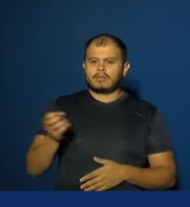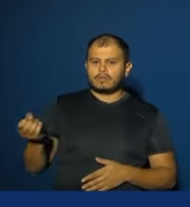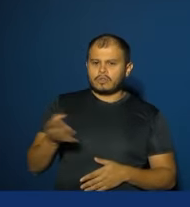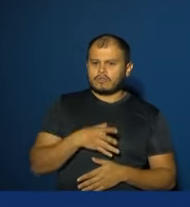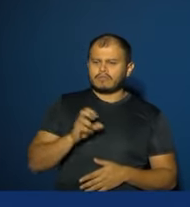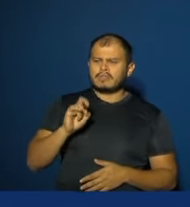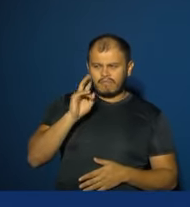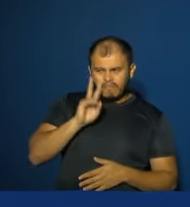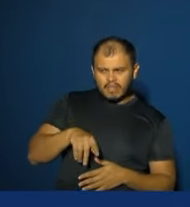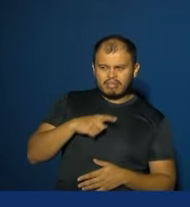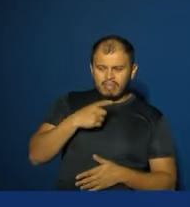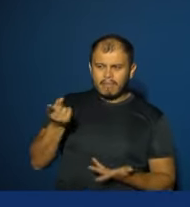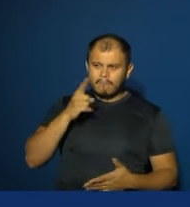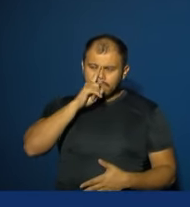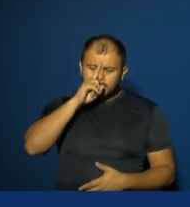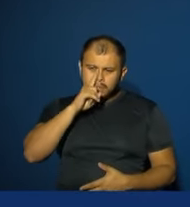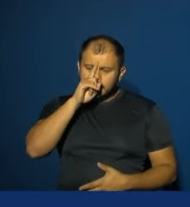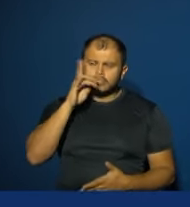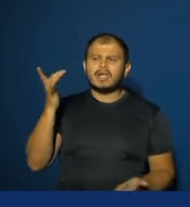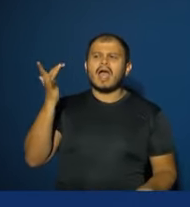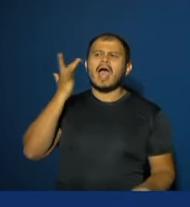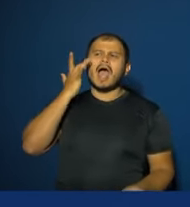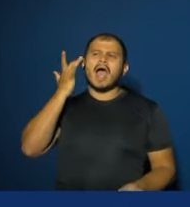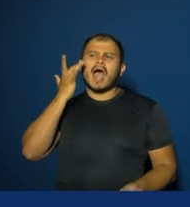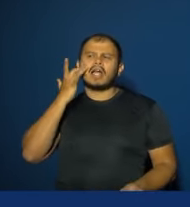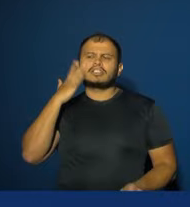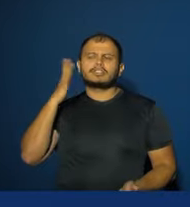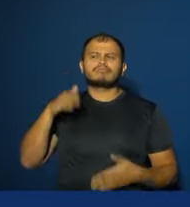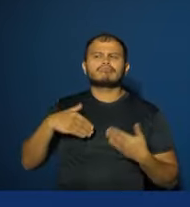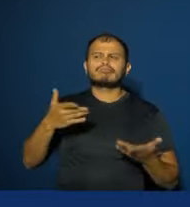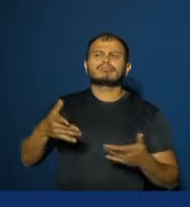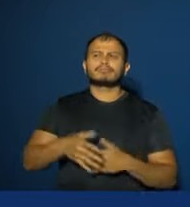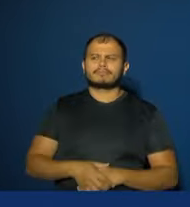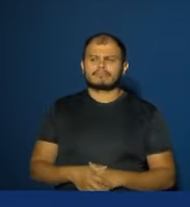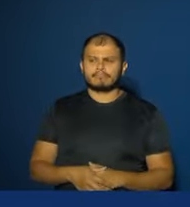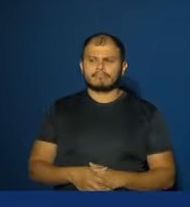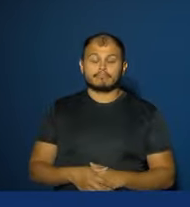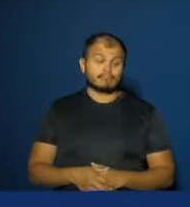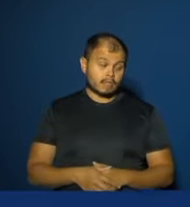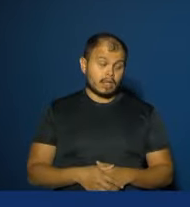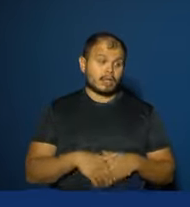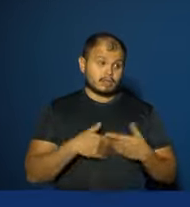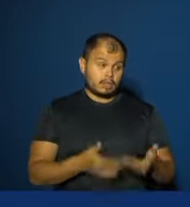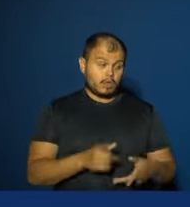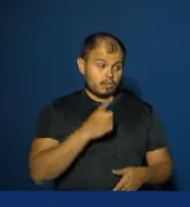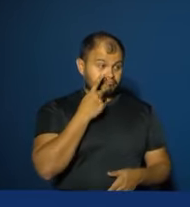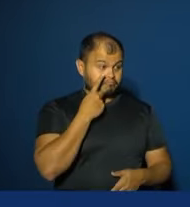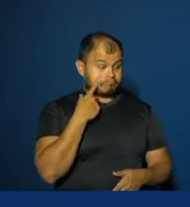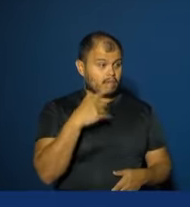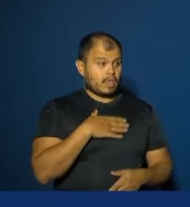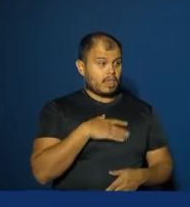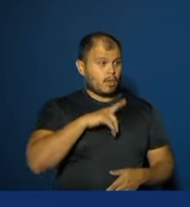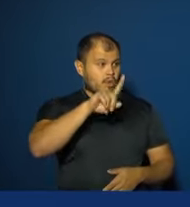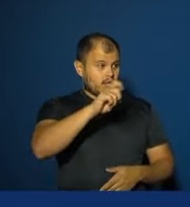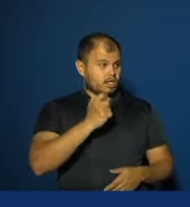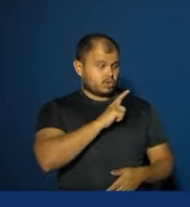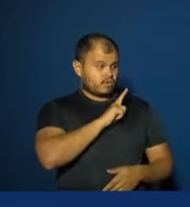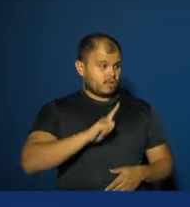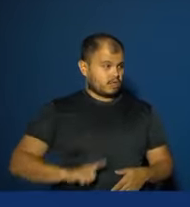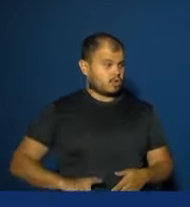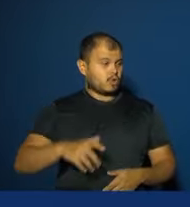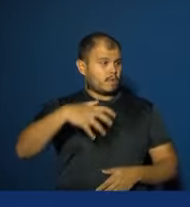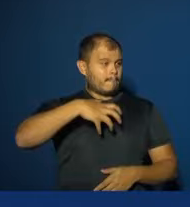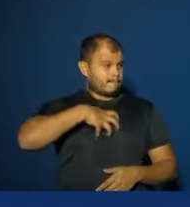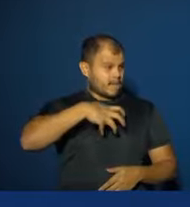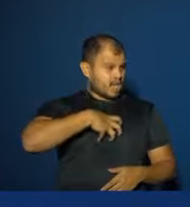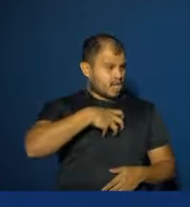algum risco? Como é que o senhor acha que esse imbróglio vai se... Não, deixa eu lhe dizer, eu saí da condição de ex-governador da Bahia